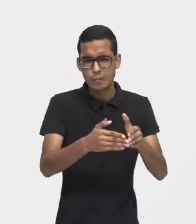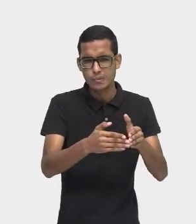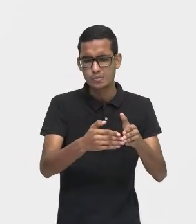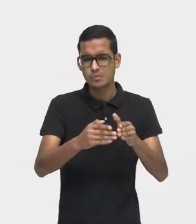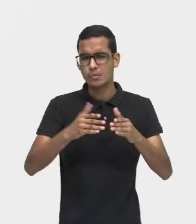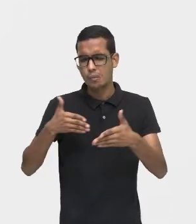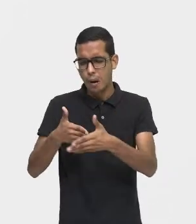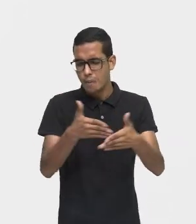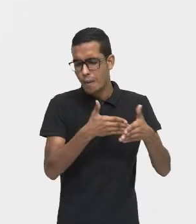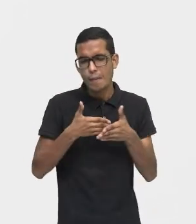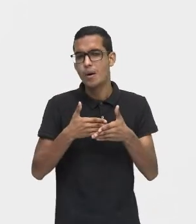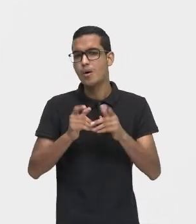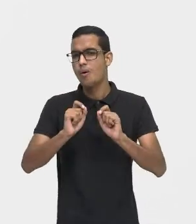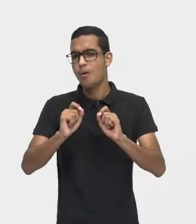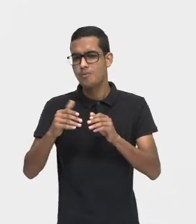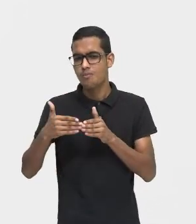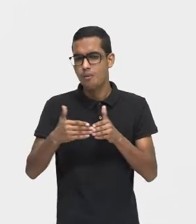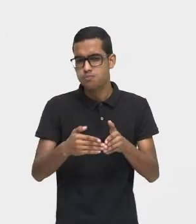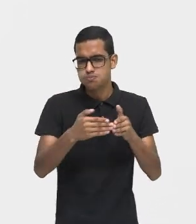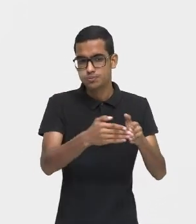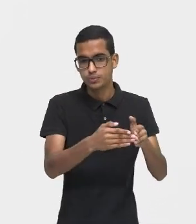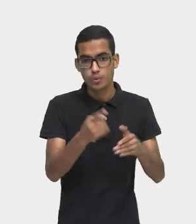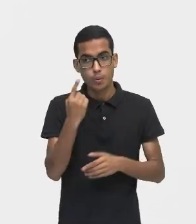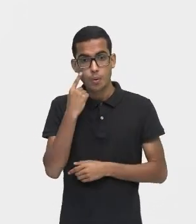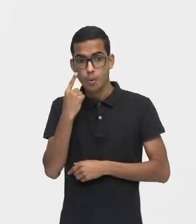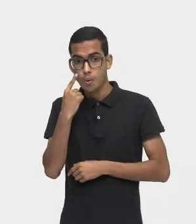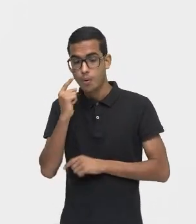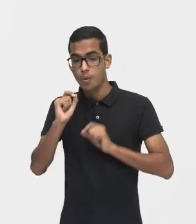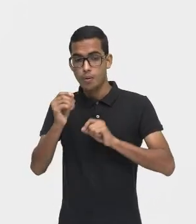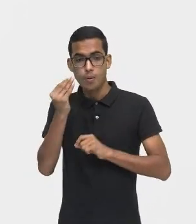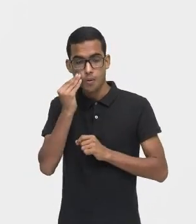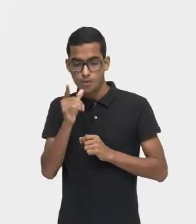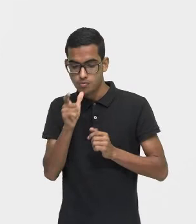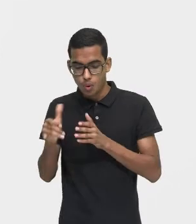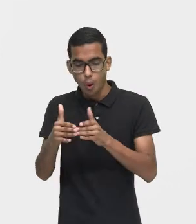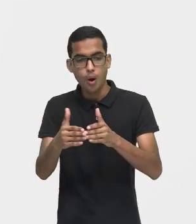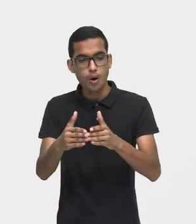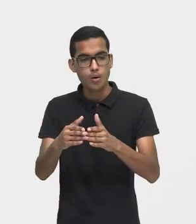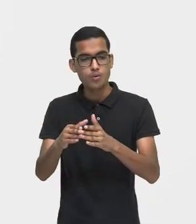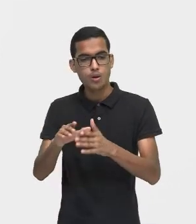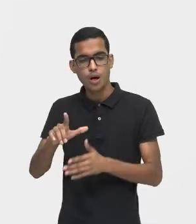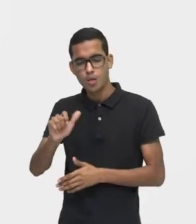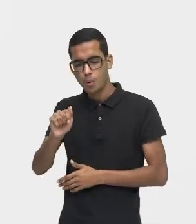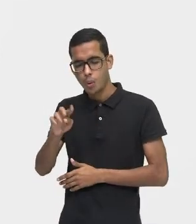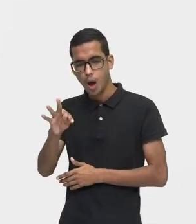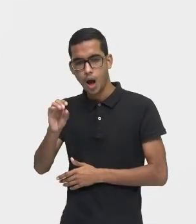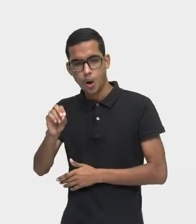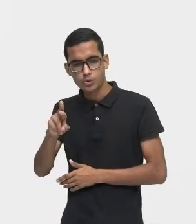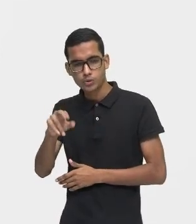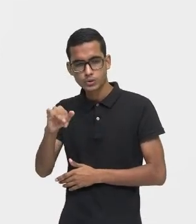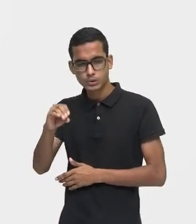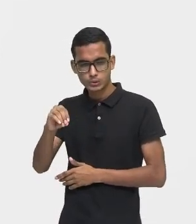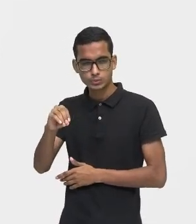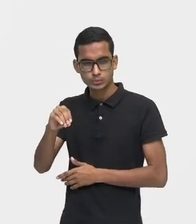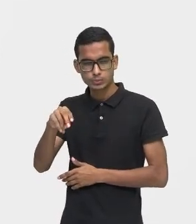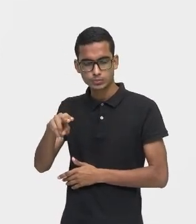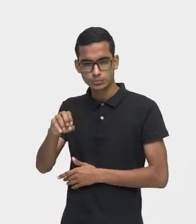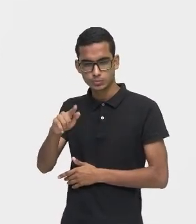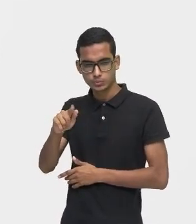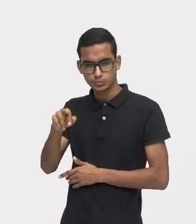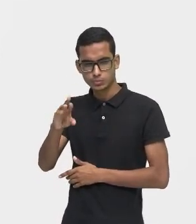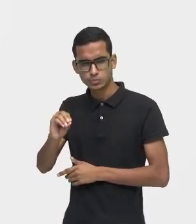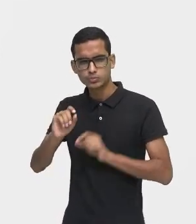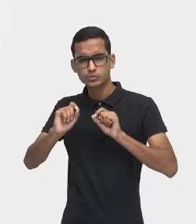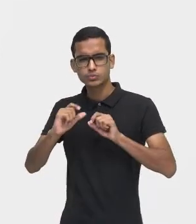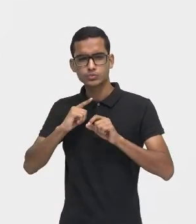iremos observar que os rios lá do Alto Rio Negro, a gente observa que vai ter um relevo aí